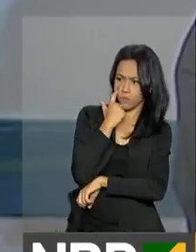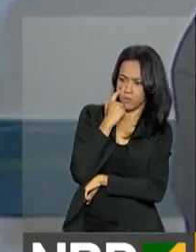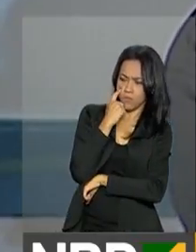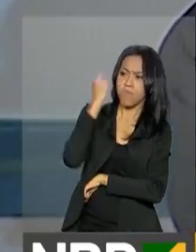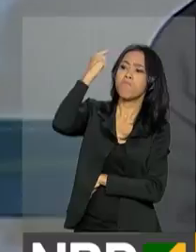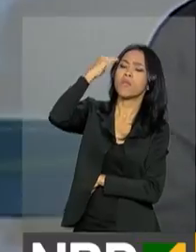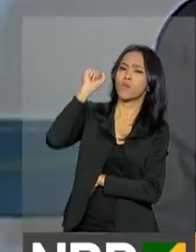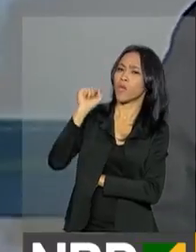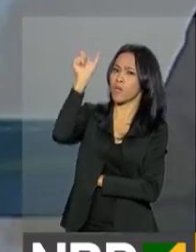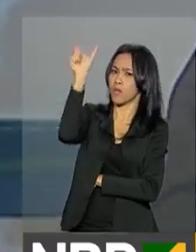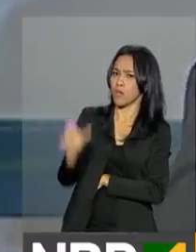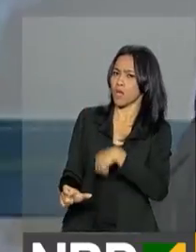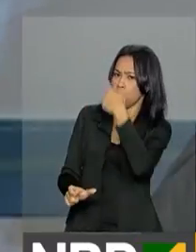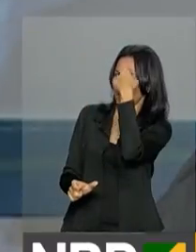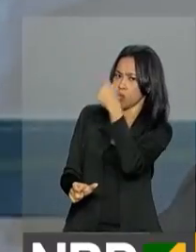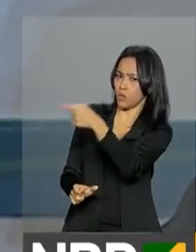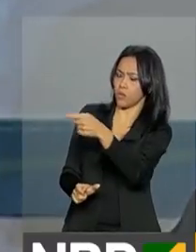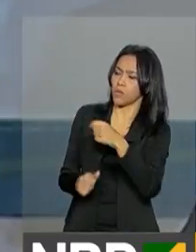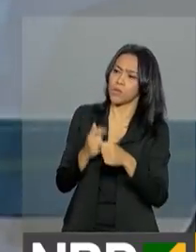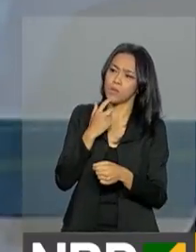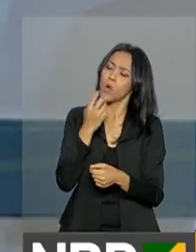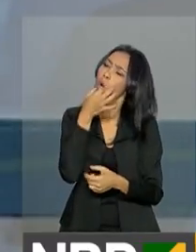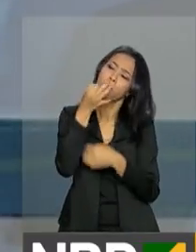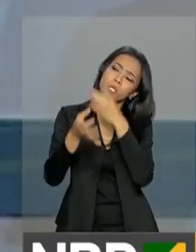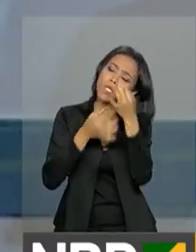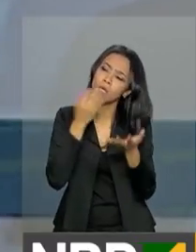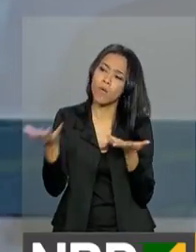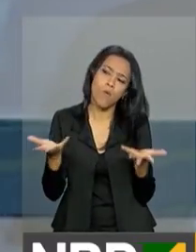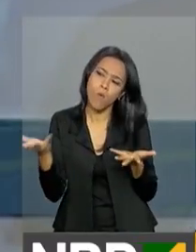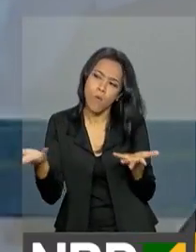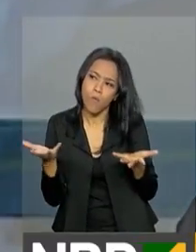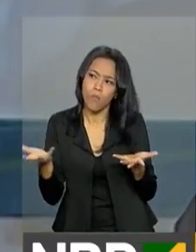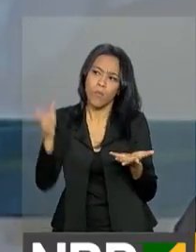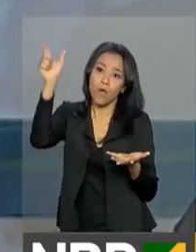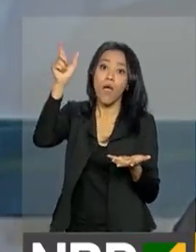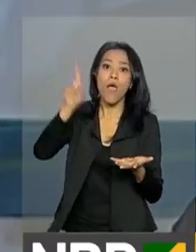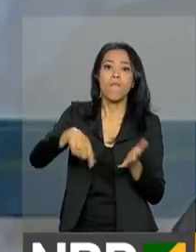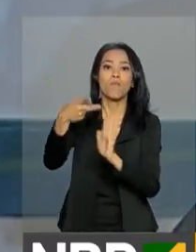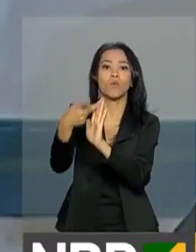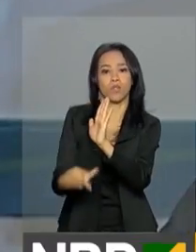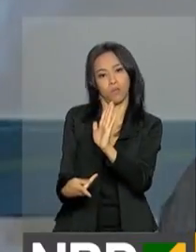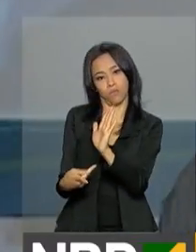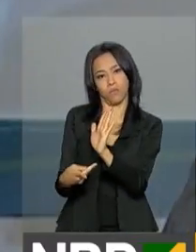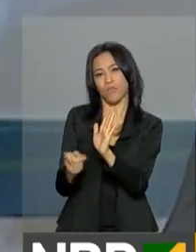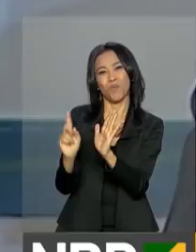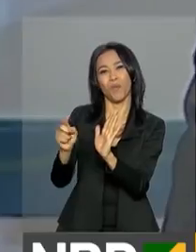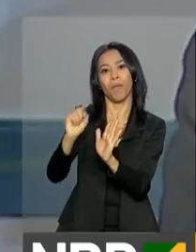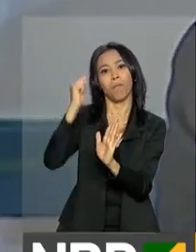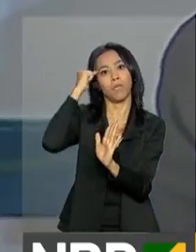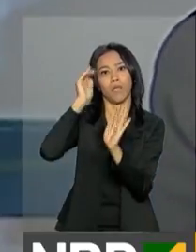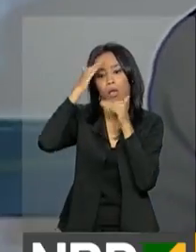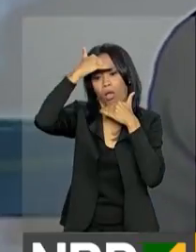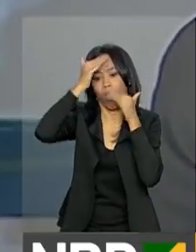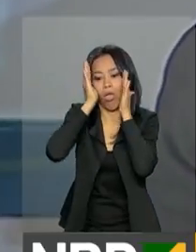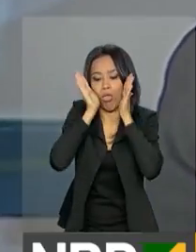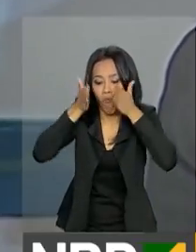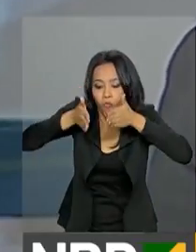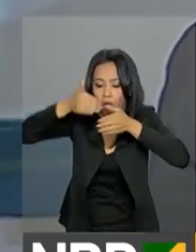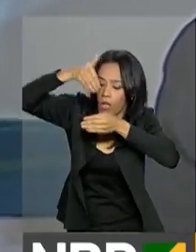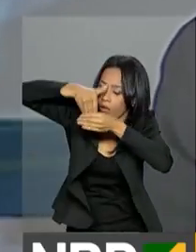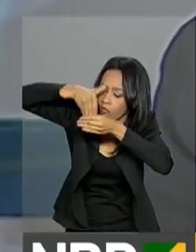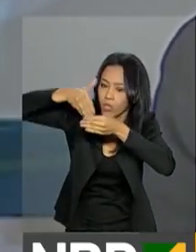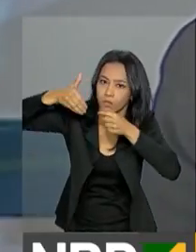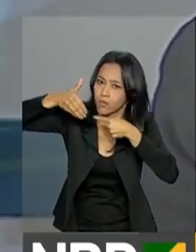pensa. Portanto, é importante, talvez, mais do que votar em candidato, é votar em projeto. Daí sim, você estará fazendo